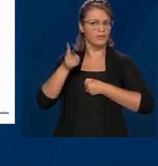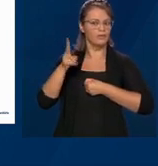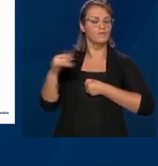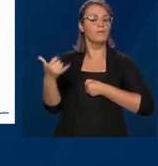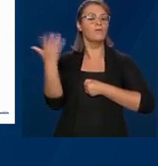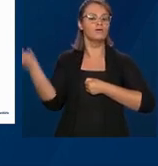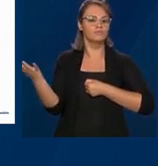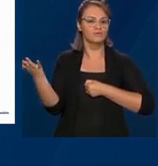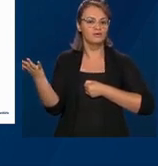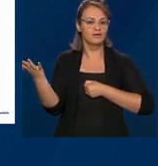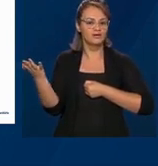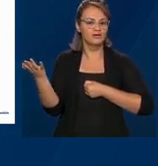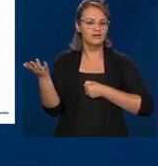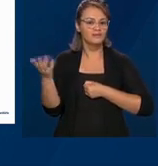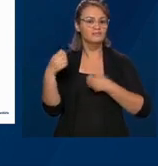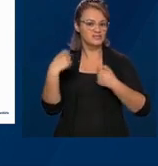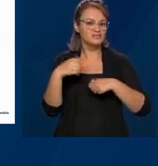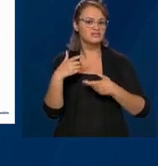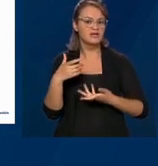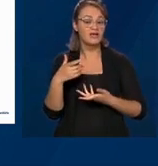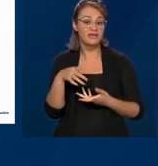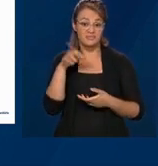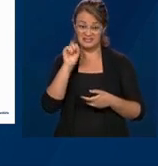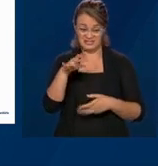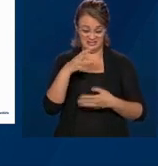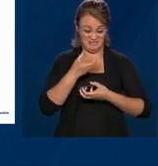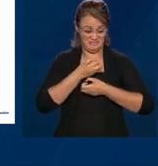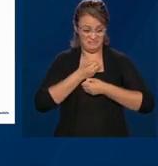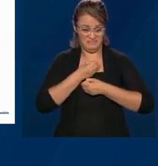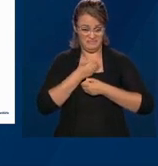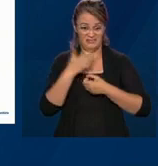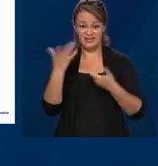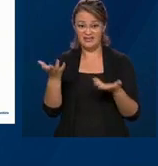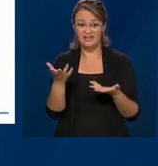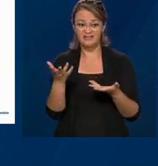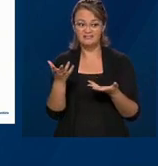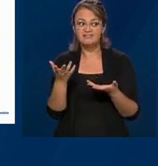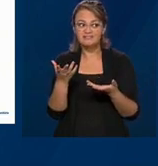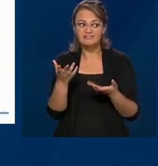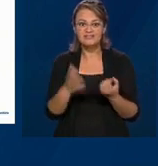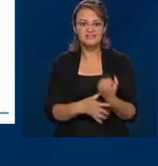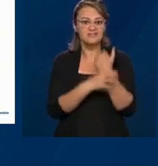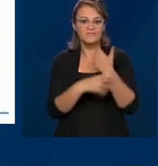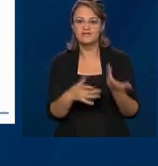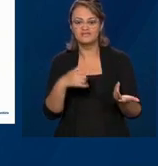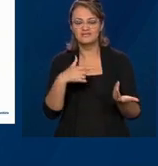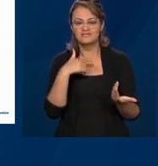mínima de anticorpos, você não garante que esses anticorpos vão conseguir neutralizar o vírus.